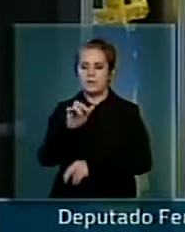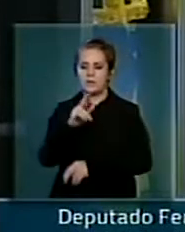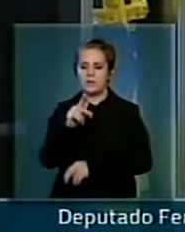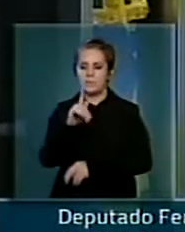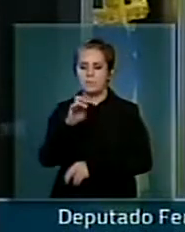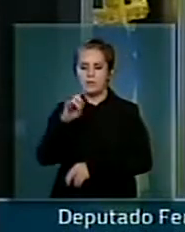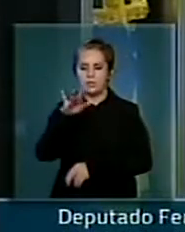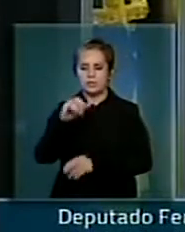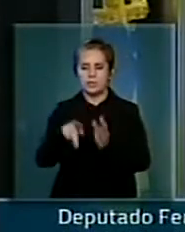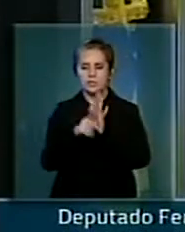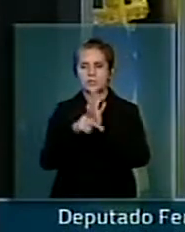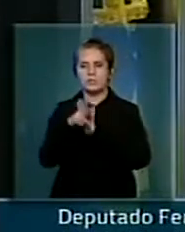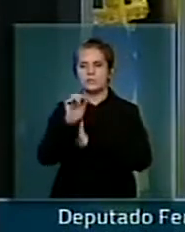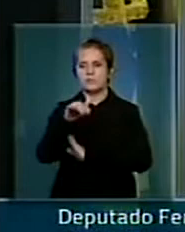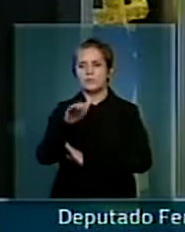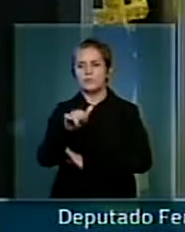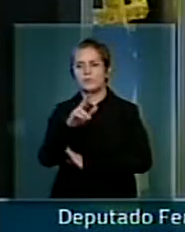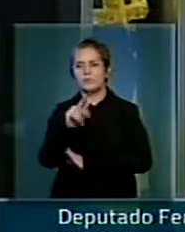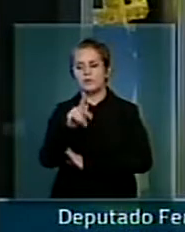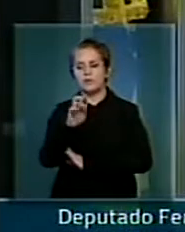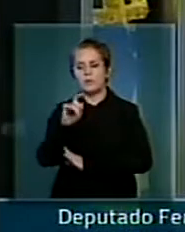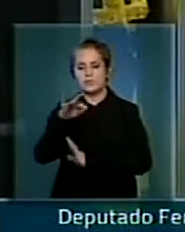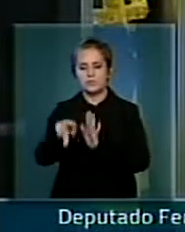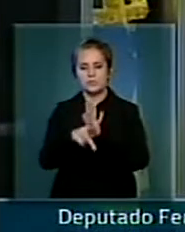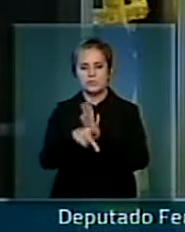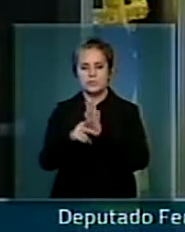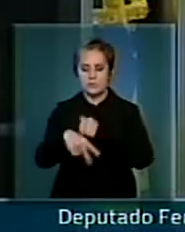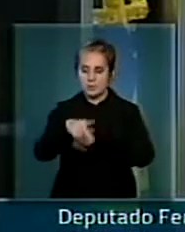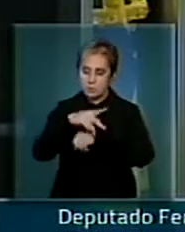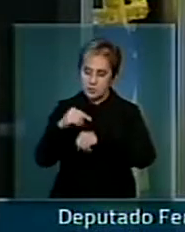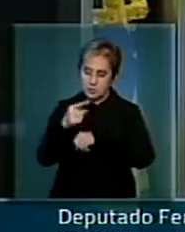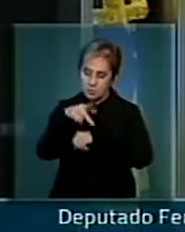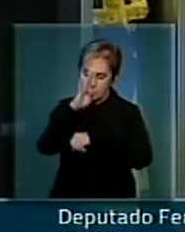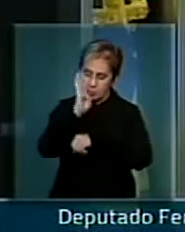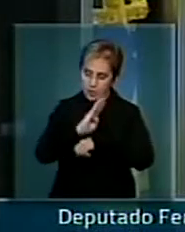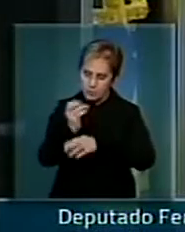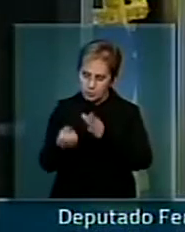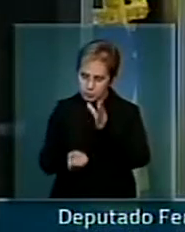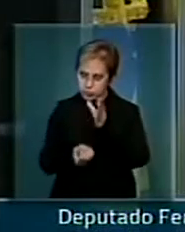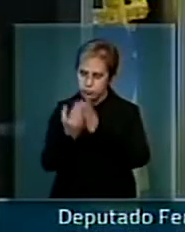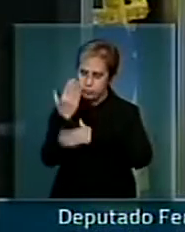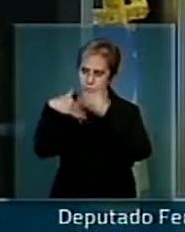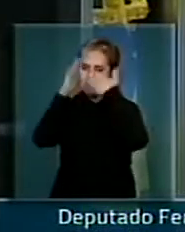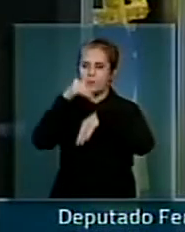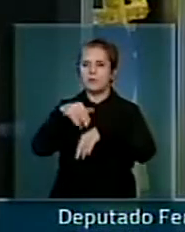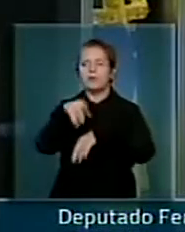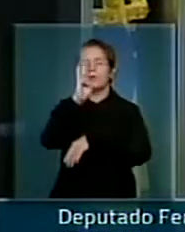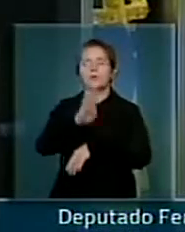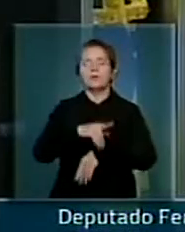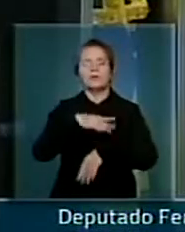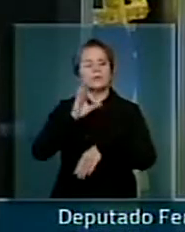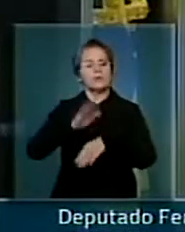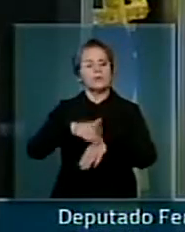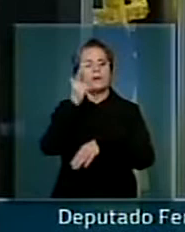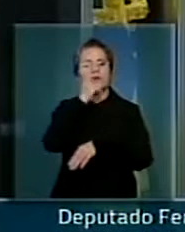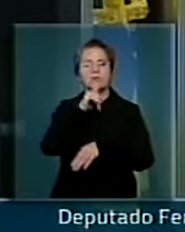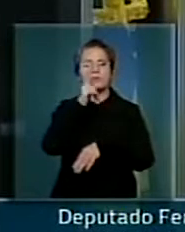os pesquisadores da FGV confirmam que o Brasil é o país que mais reduziu as